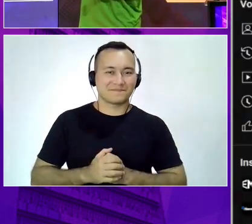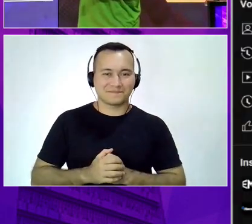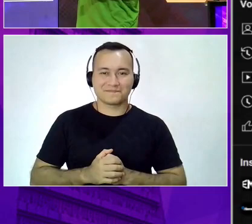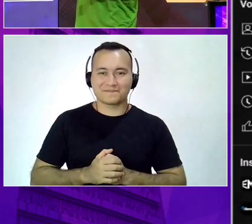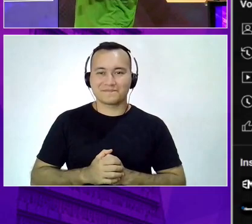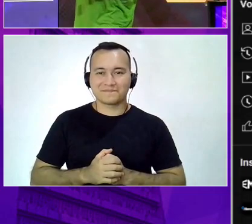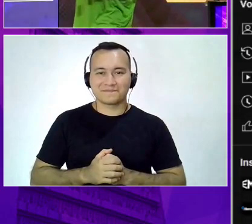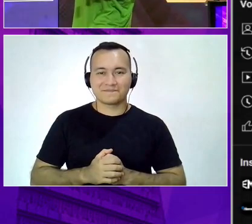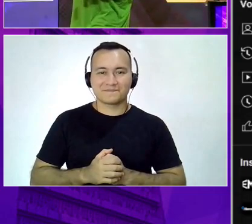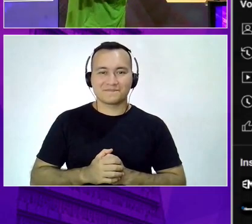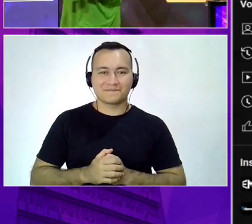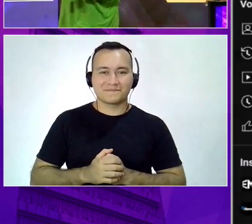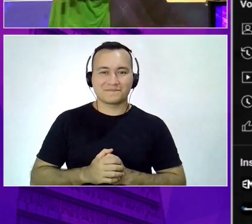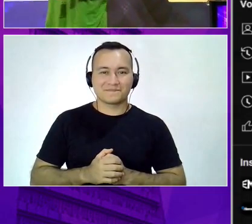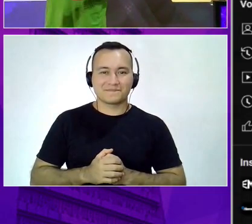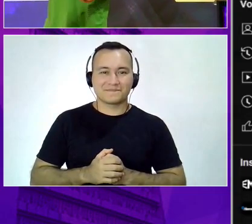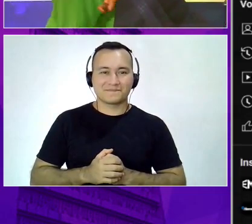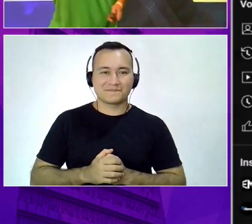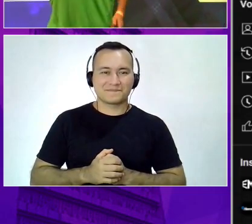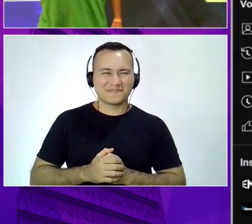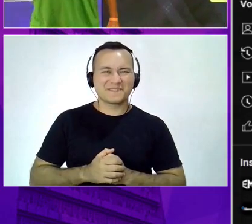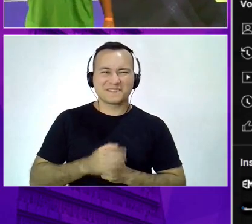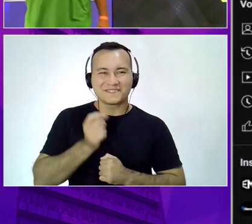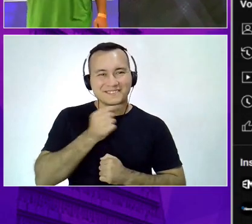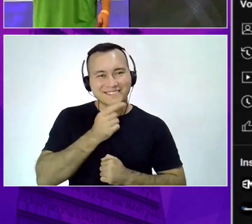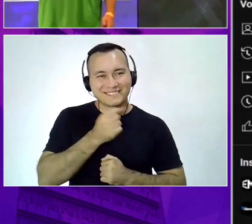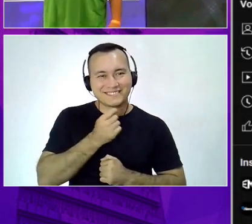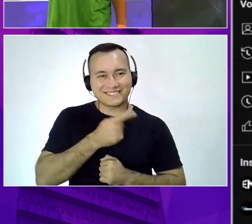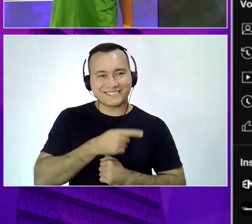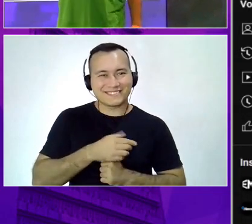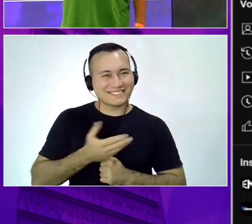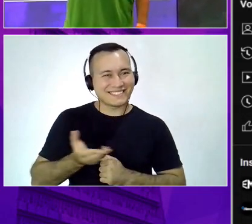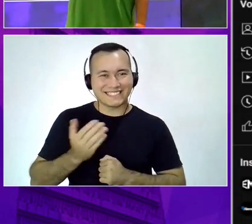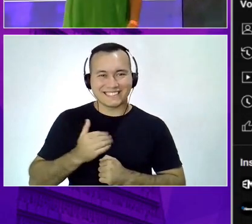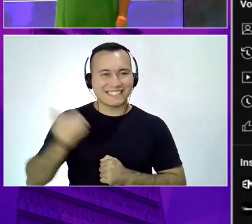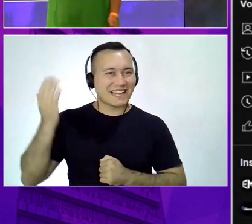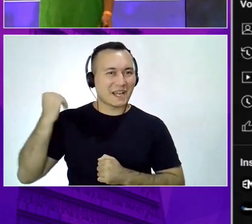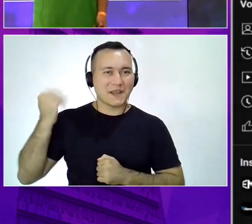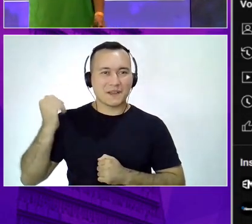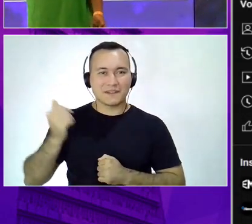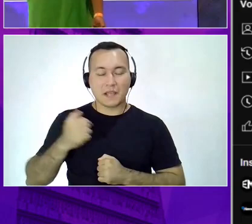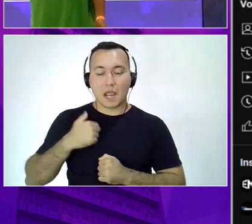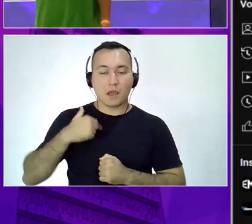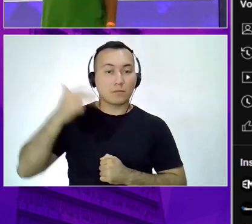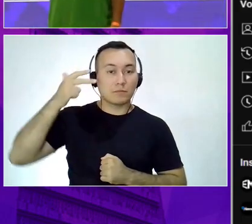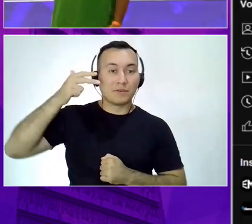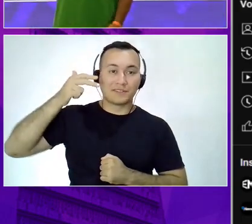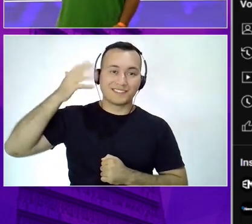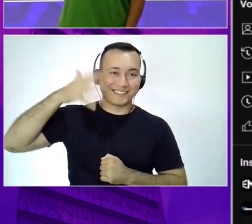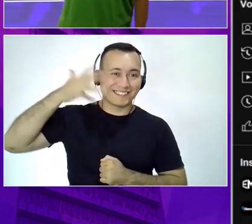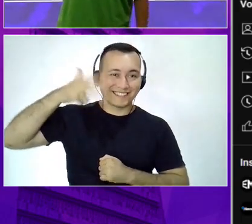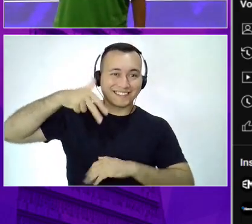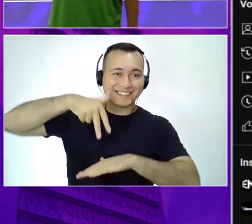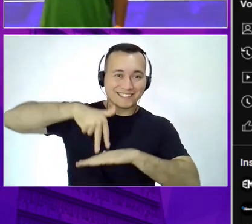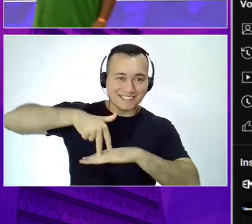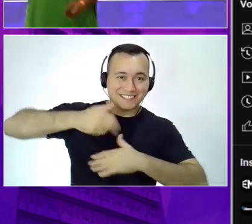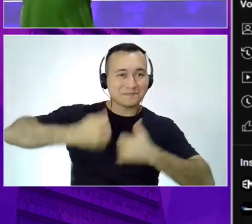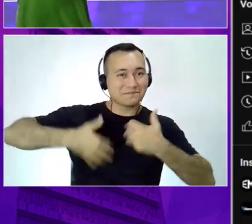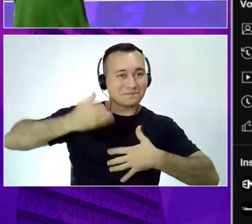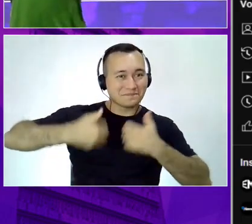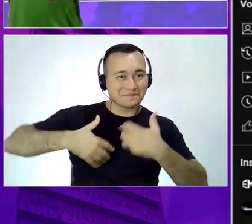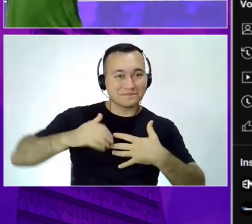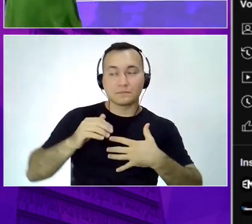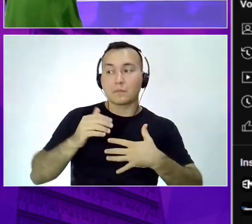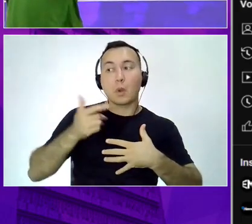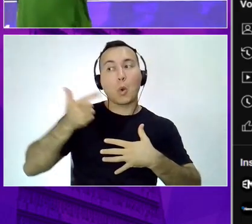bem. Bom, uma brincadeira lá atrás, alguém pegou. Eu estava fazendo uma palestra séria, mas não sei o que aconteceu, que foram,